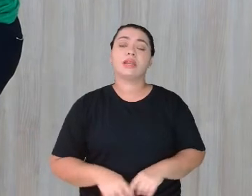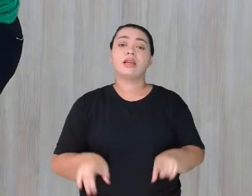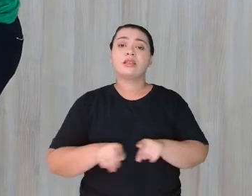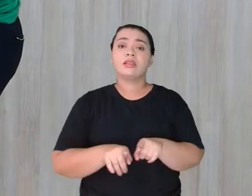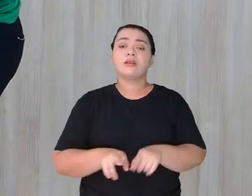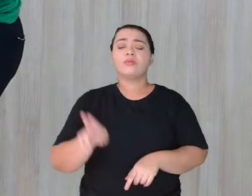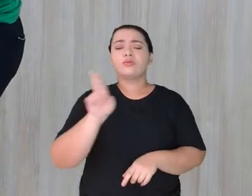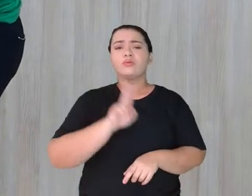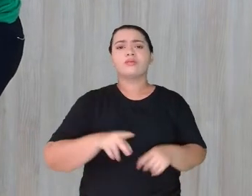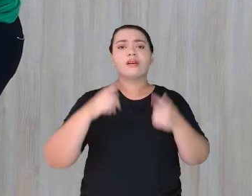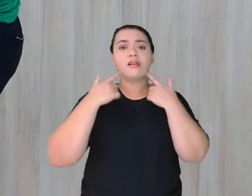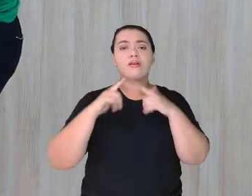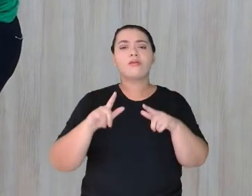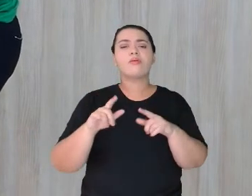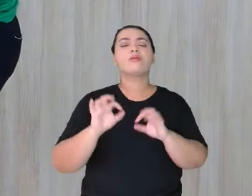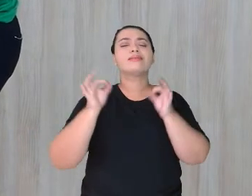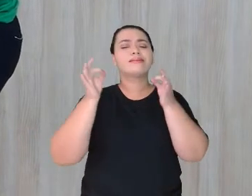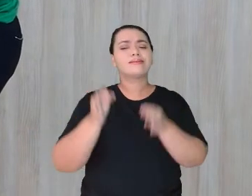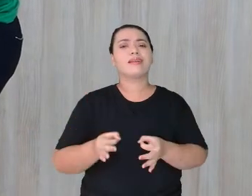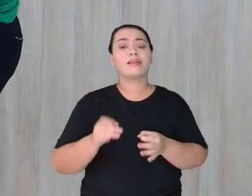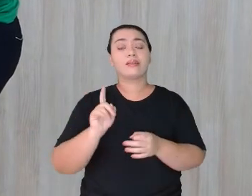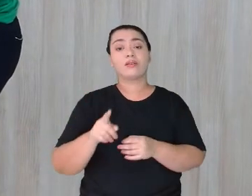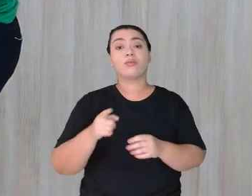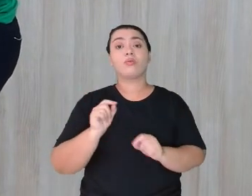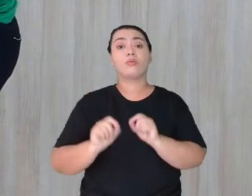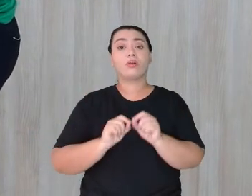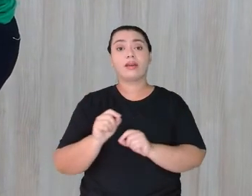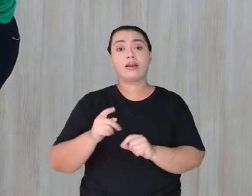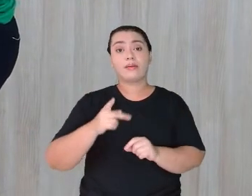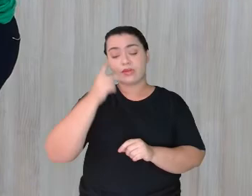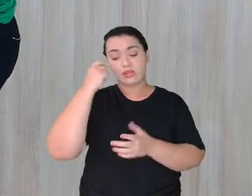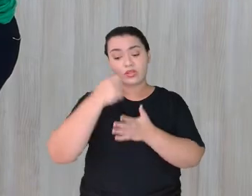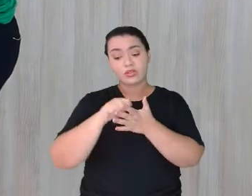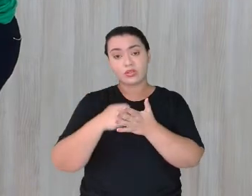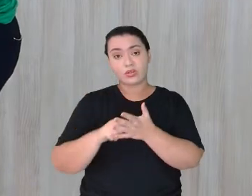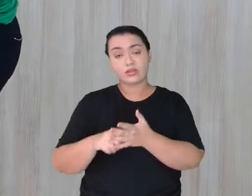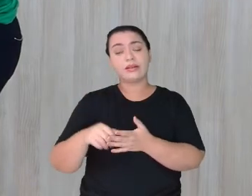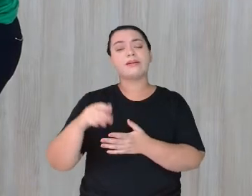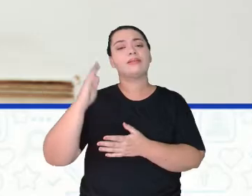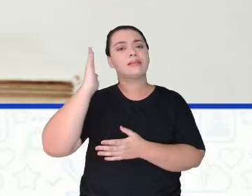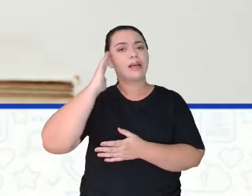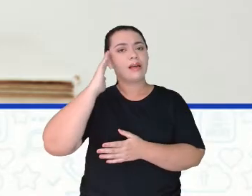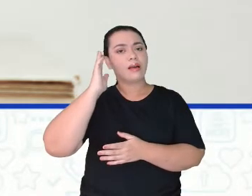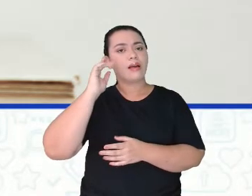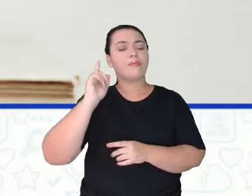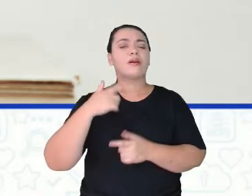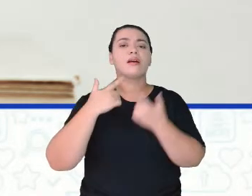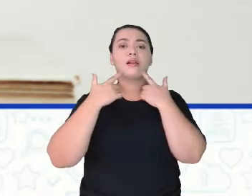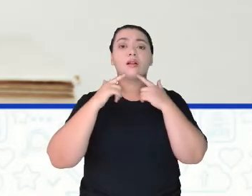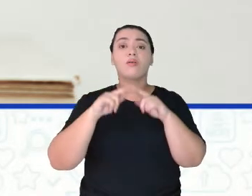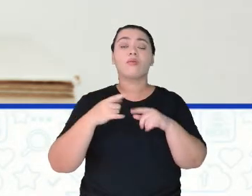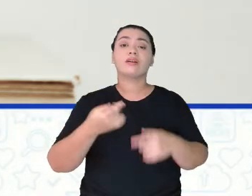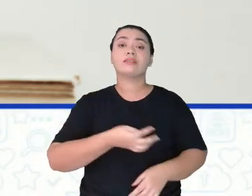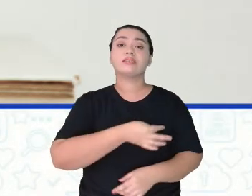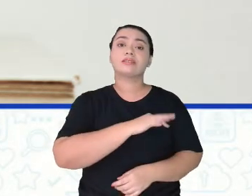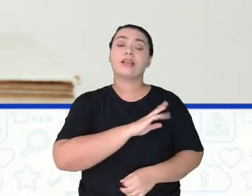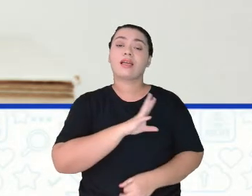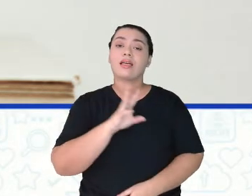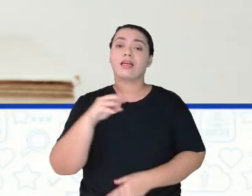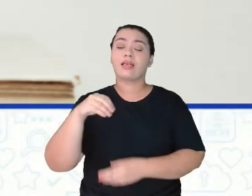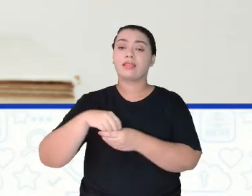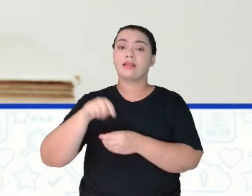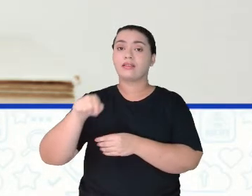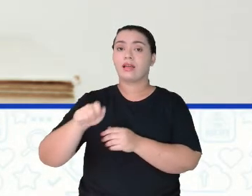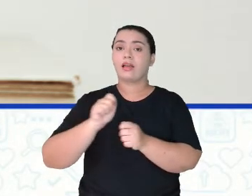linguagem precisa, isso significa que o jornalista precisa reconhecer e saber utilizar a linguagem técnica que, porventura, possa constar na reportagem. Por